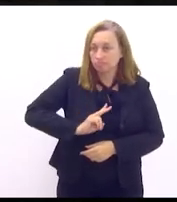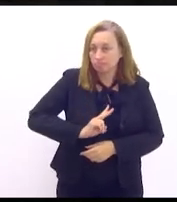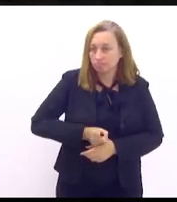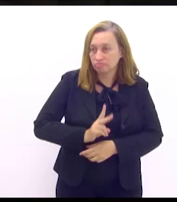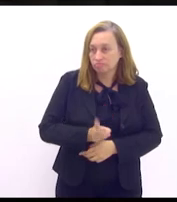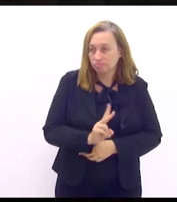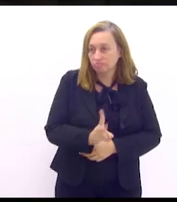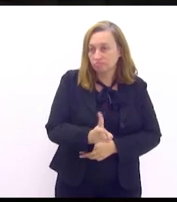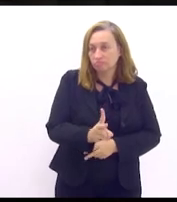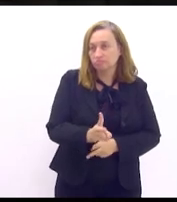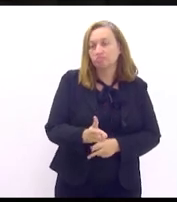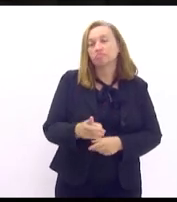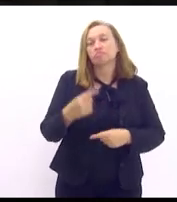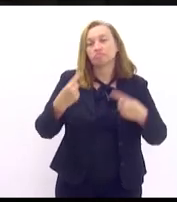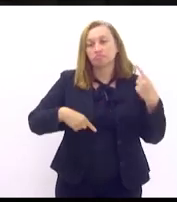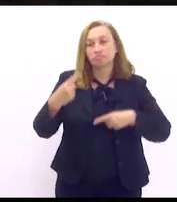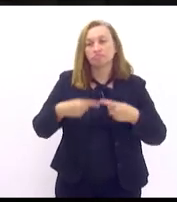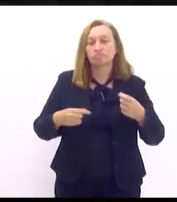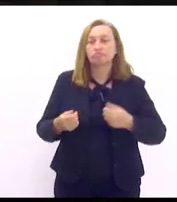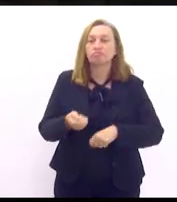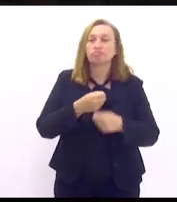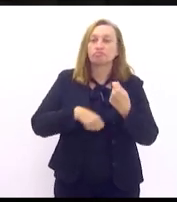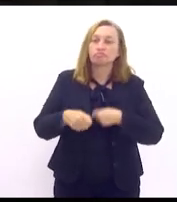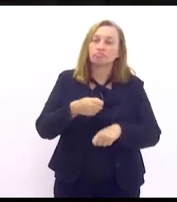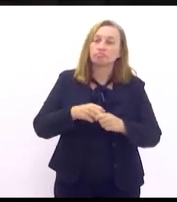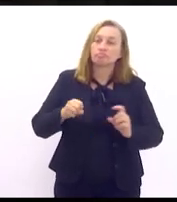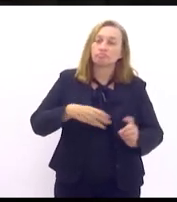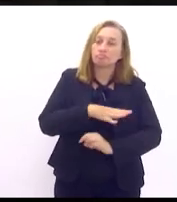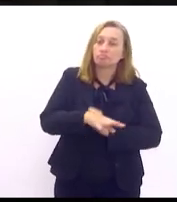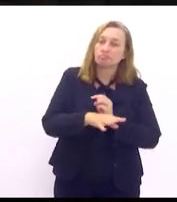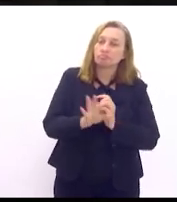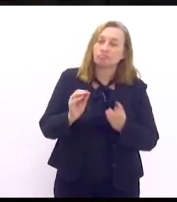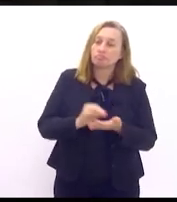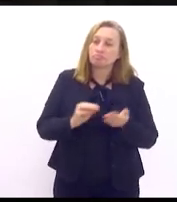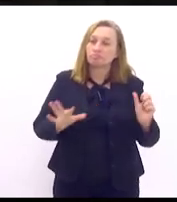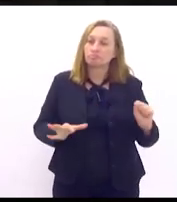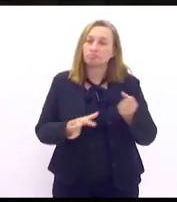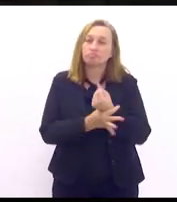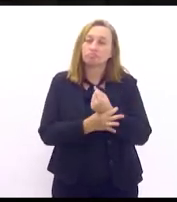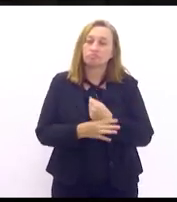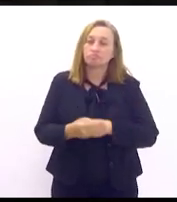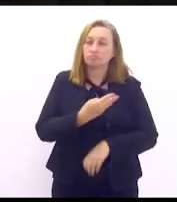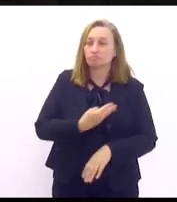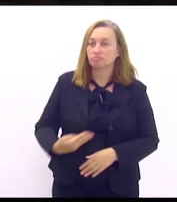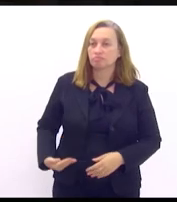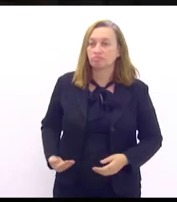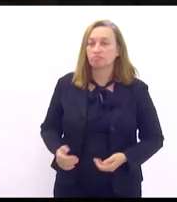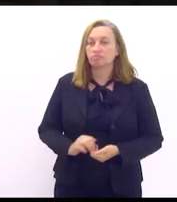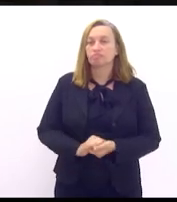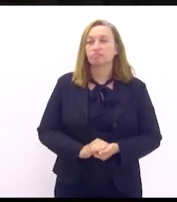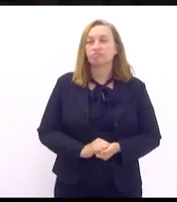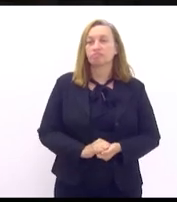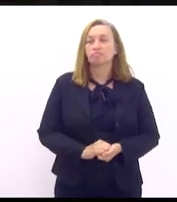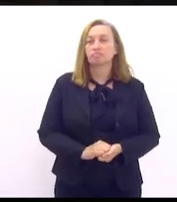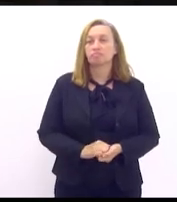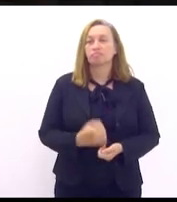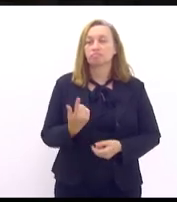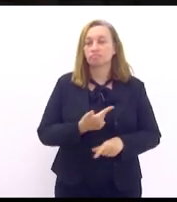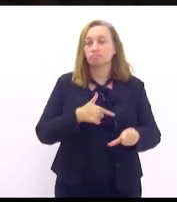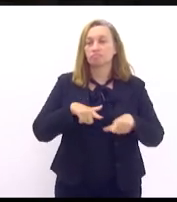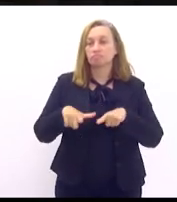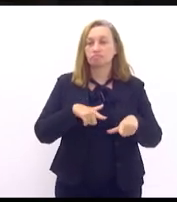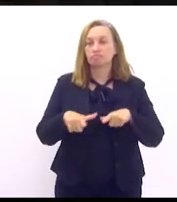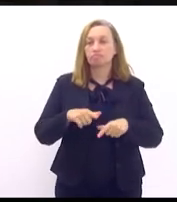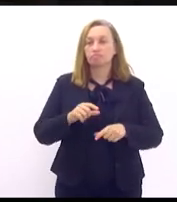crise política, econômica, social e de insegurança pública. Nós vamos trabalhar, nós somos